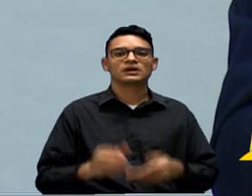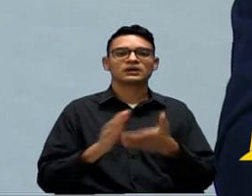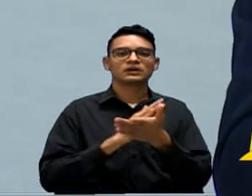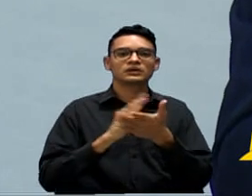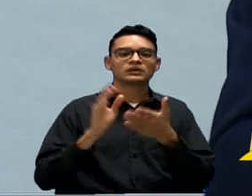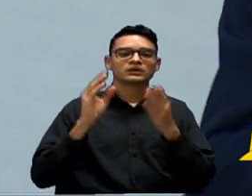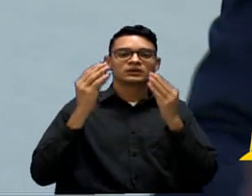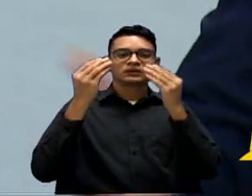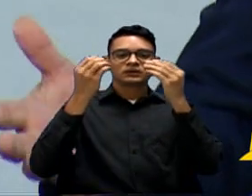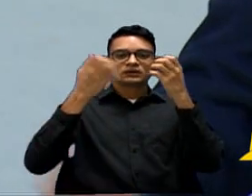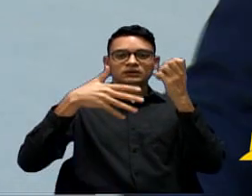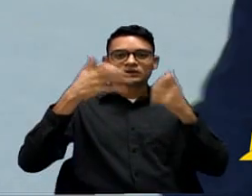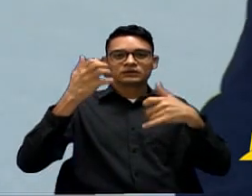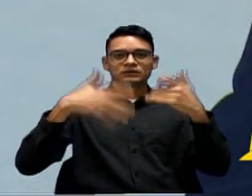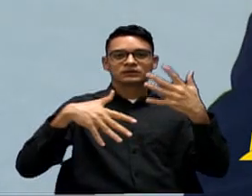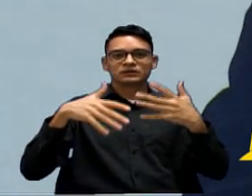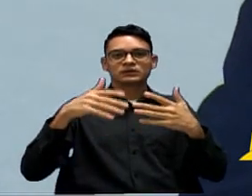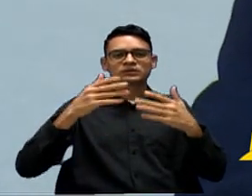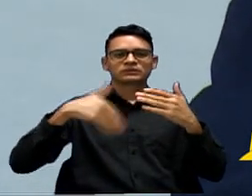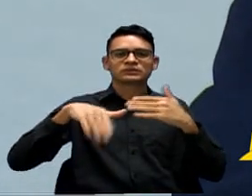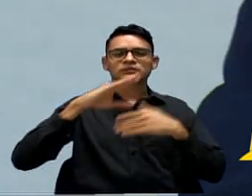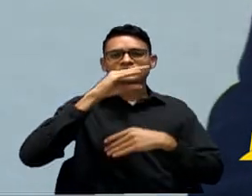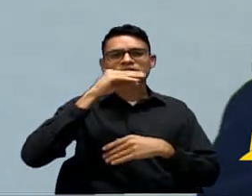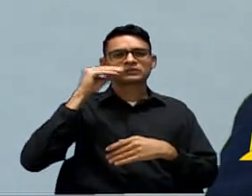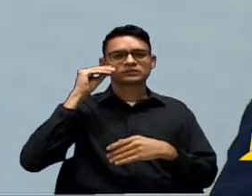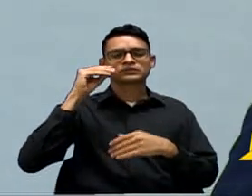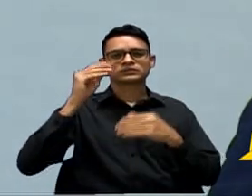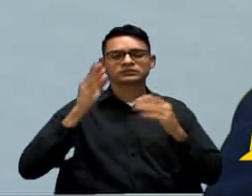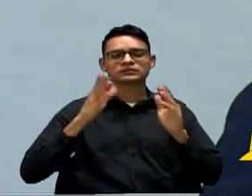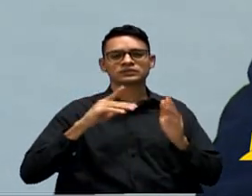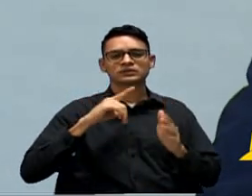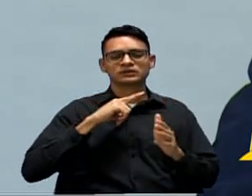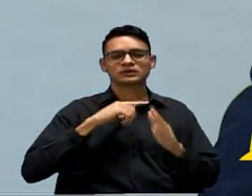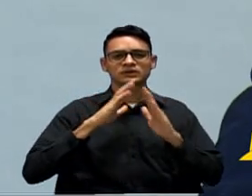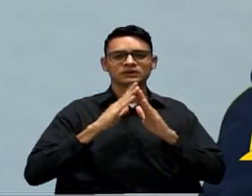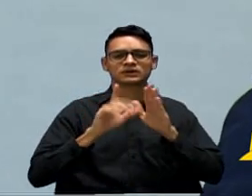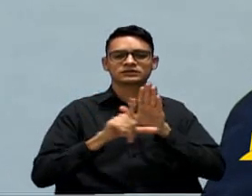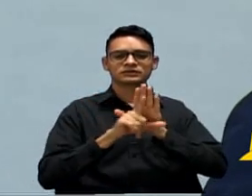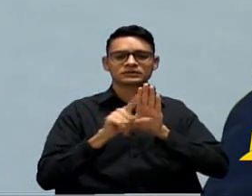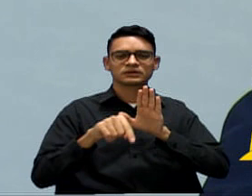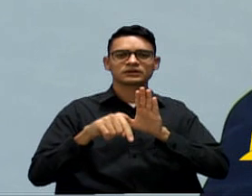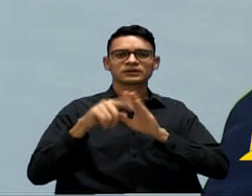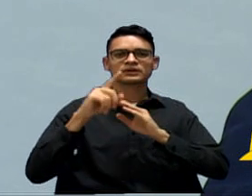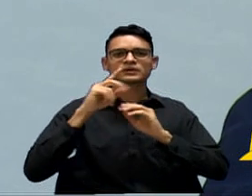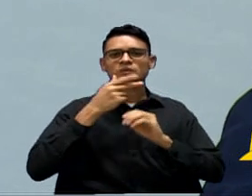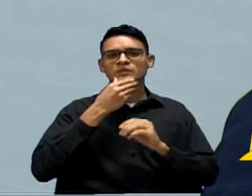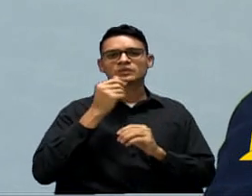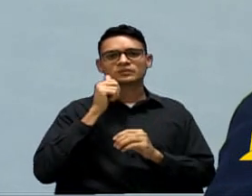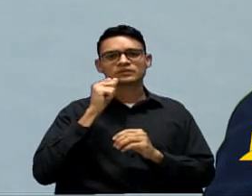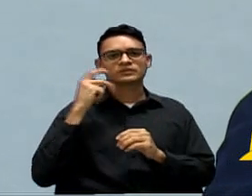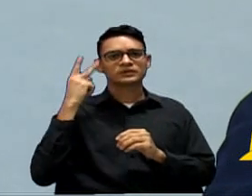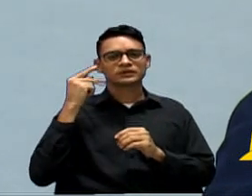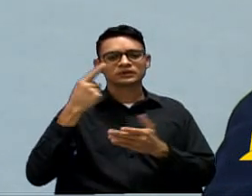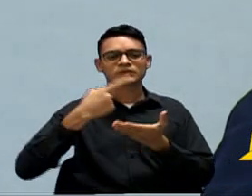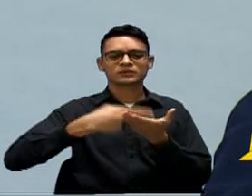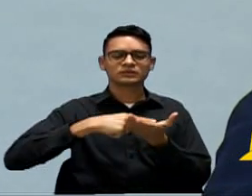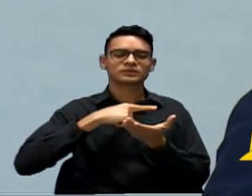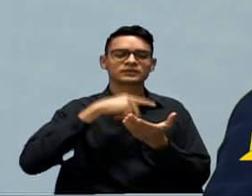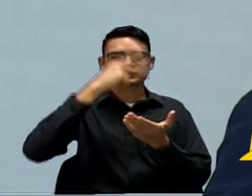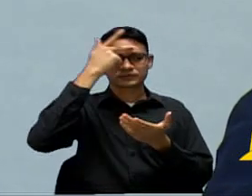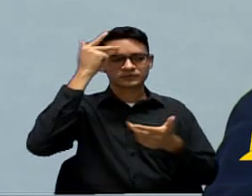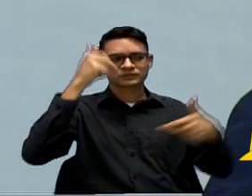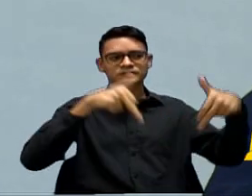que foi colocado, todo mundo adulto, o pessoal aqui que está aqui nessa casa de lei, são os vereadores, vereadoras, tem compromisso com a